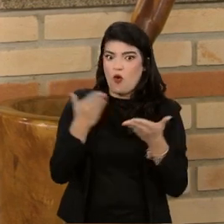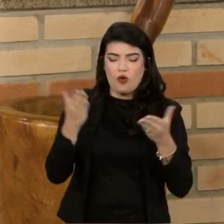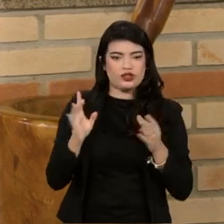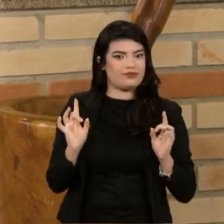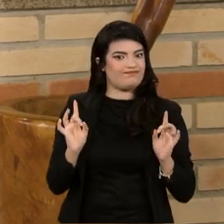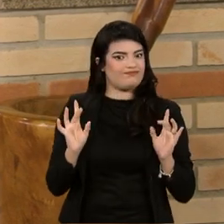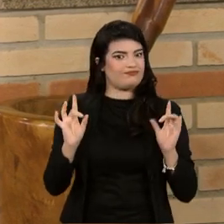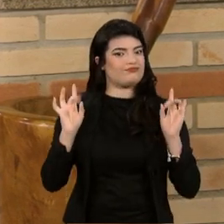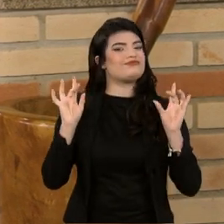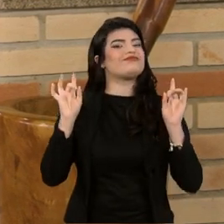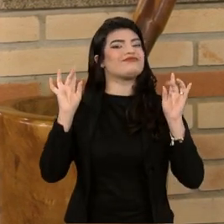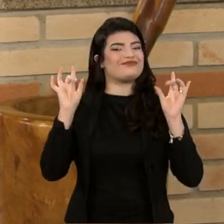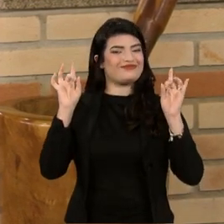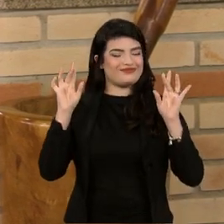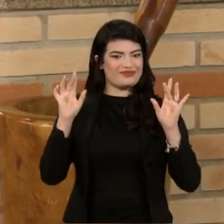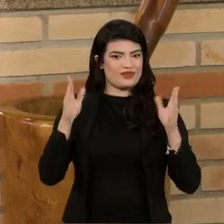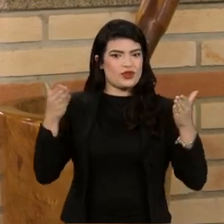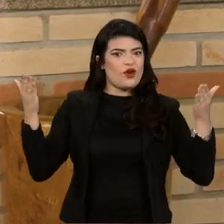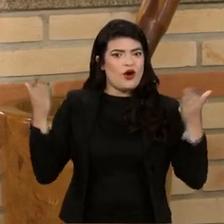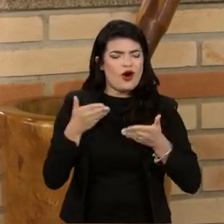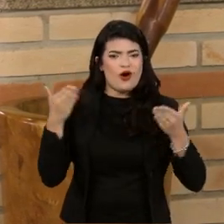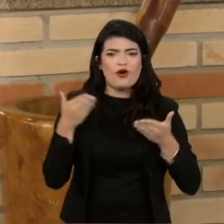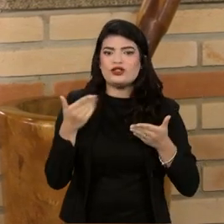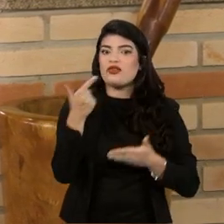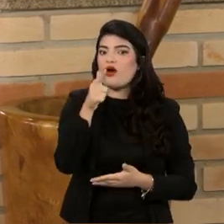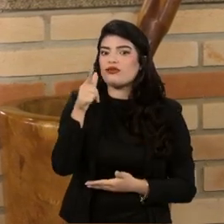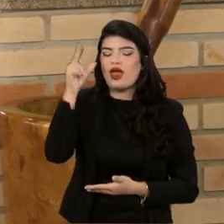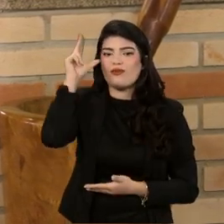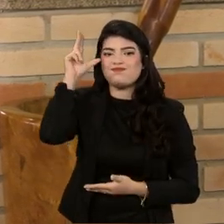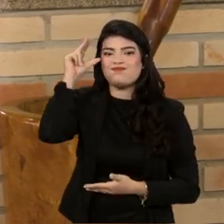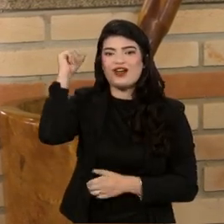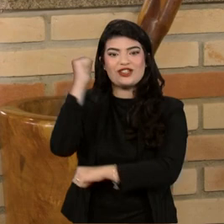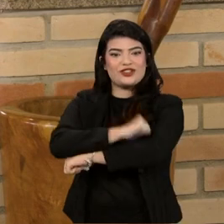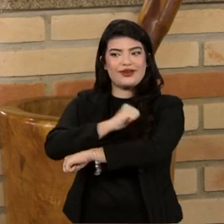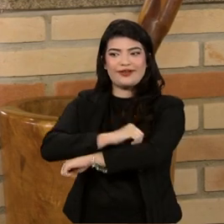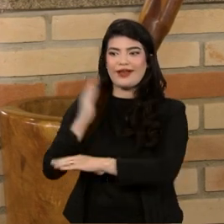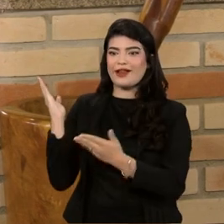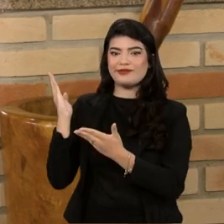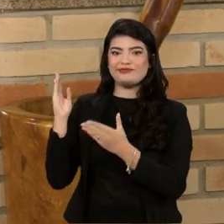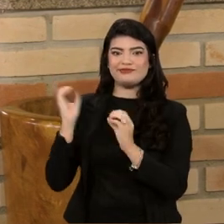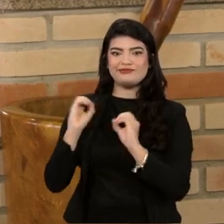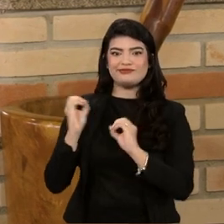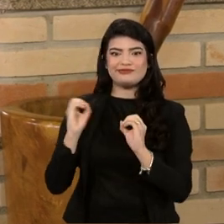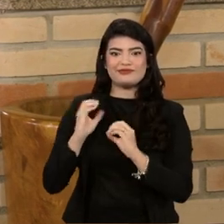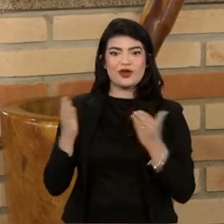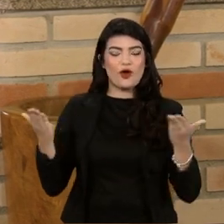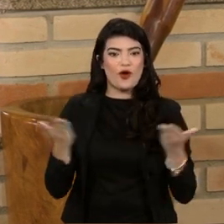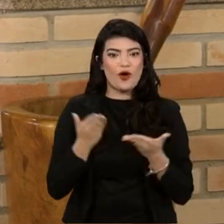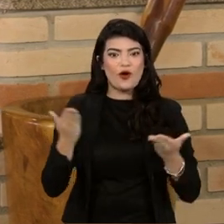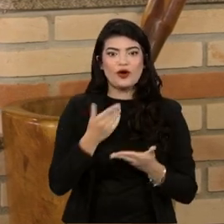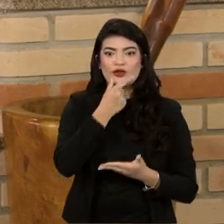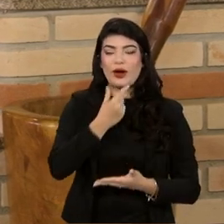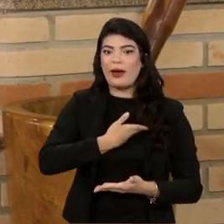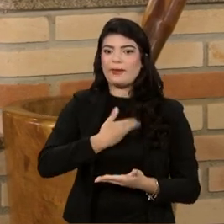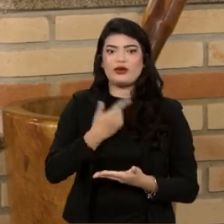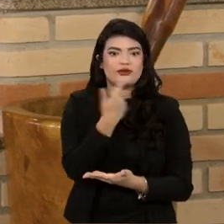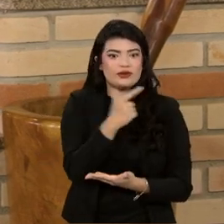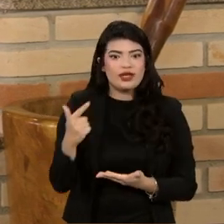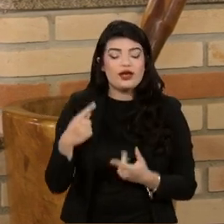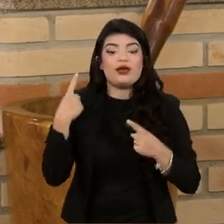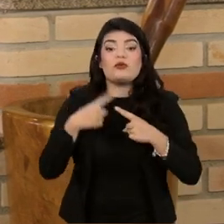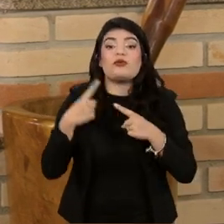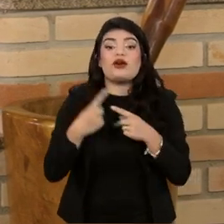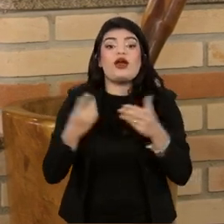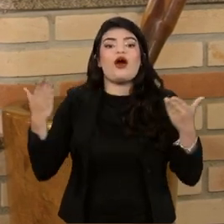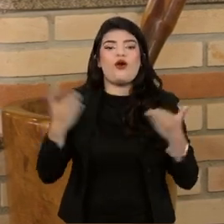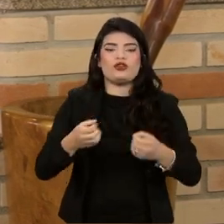especial, um programa, hoje não tem cavalo na janela, hoje o Tunico não tá, porque hoje eu tô numa